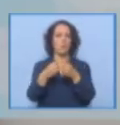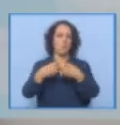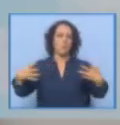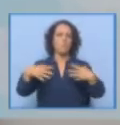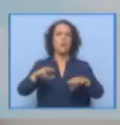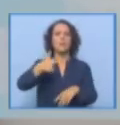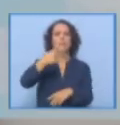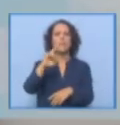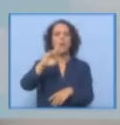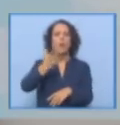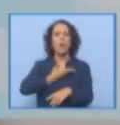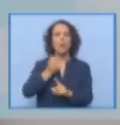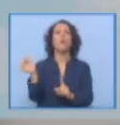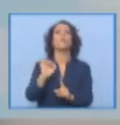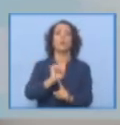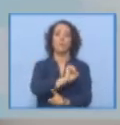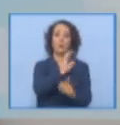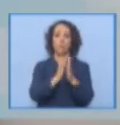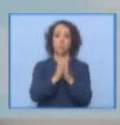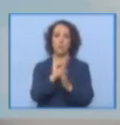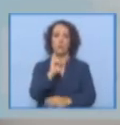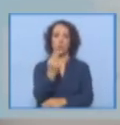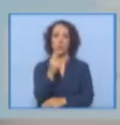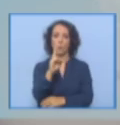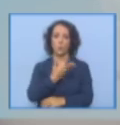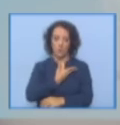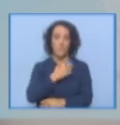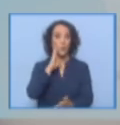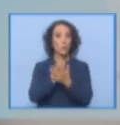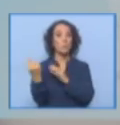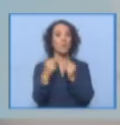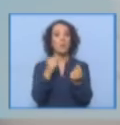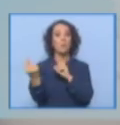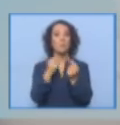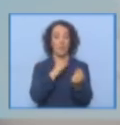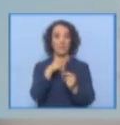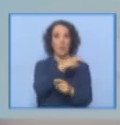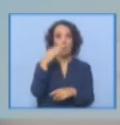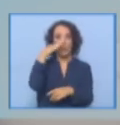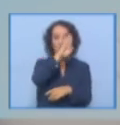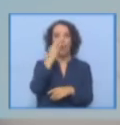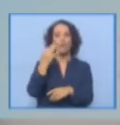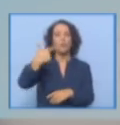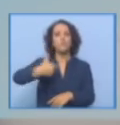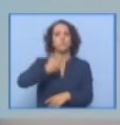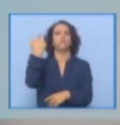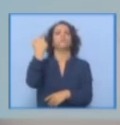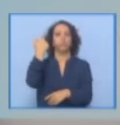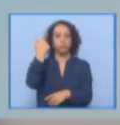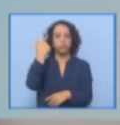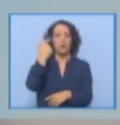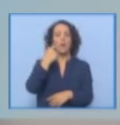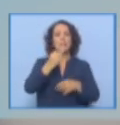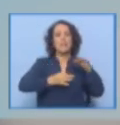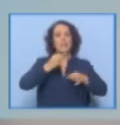TV Record. E basta lembrar que no último debate, Bolsonaro, que estava a recuperar de um atentado, não esteve nesse debate, mas